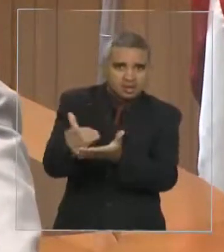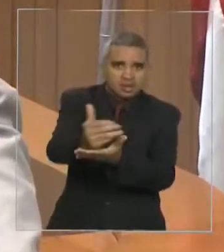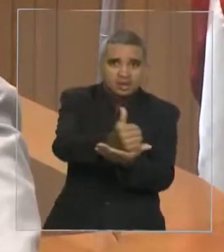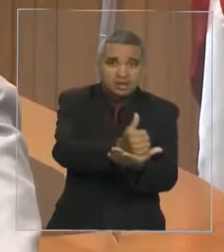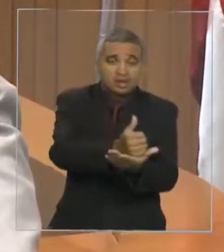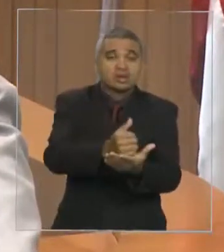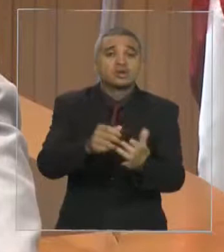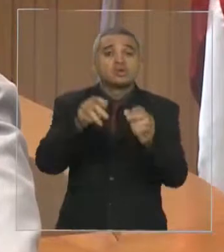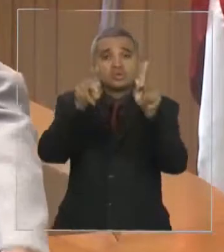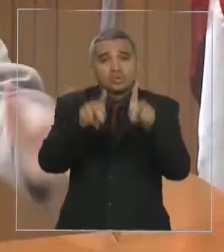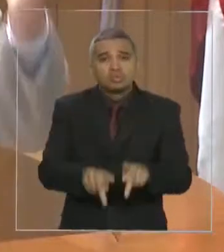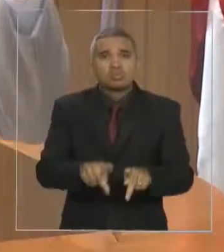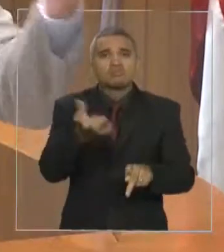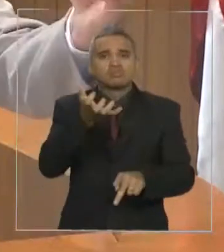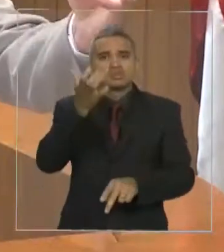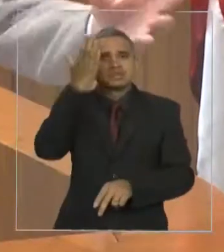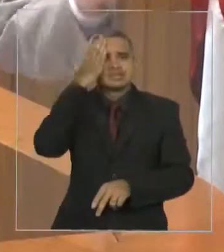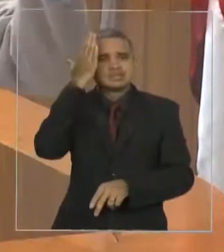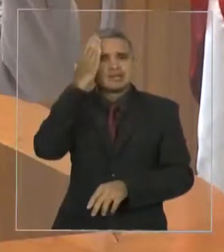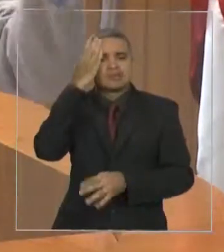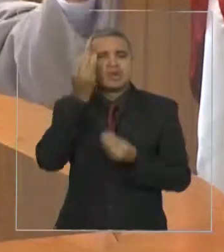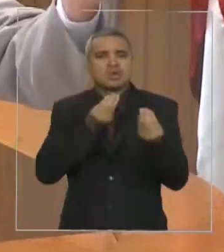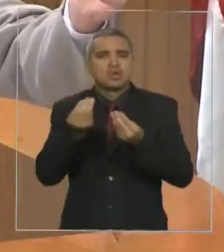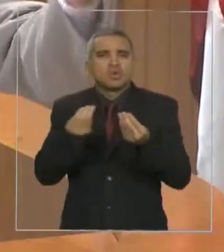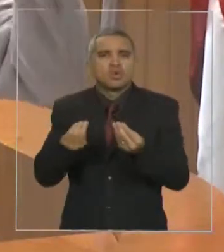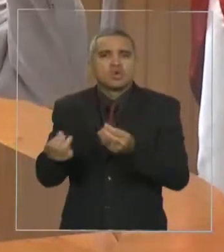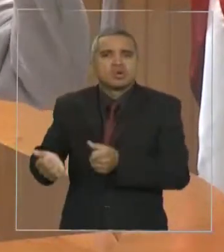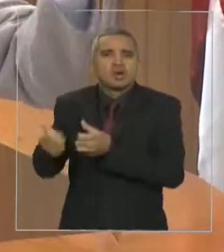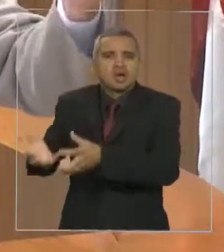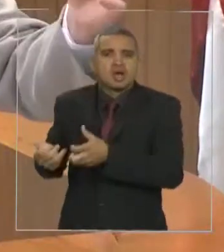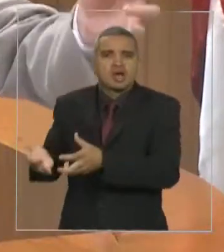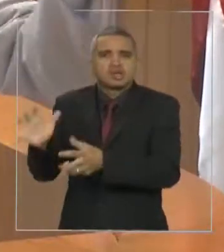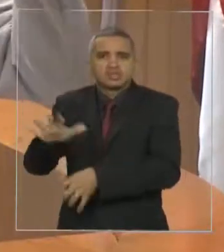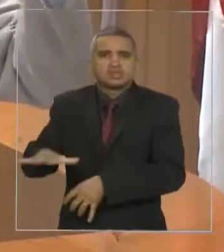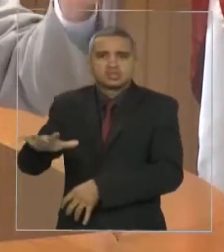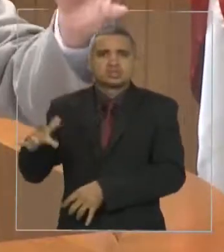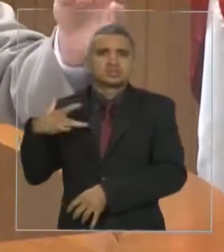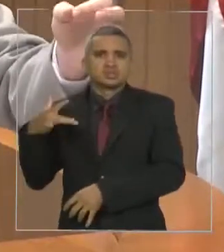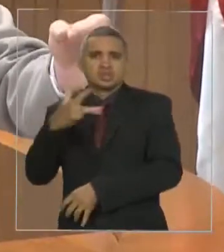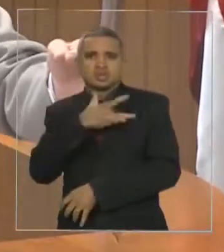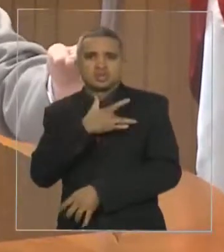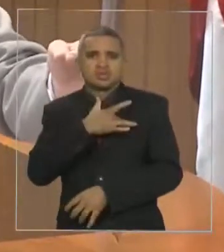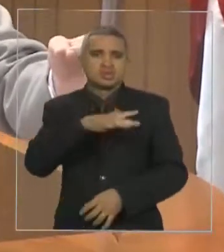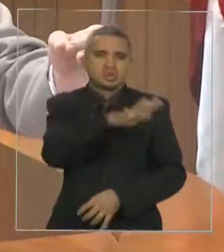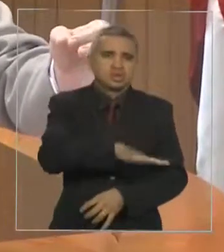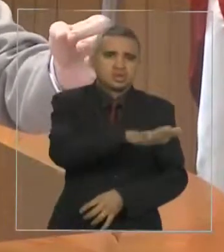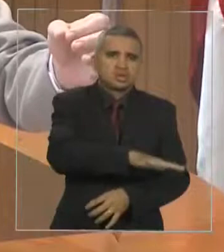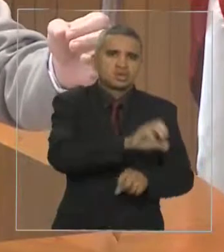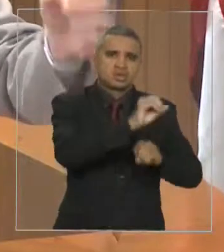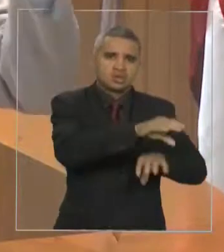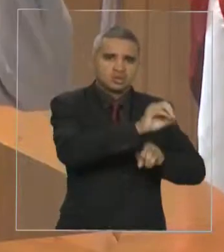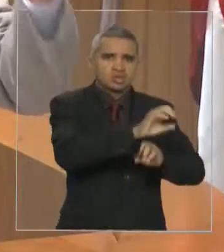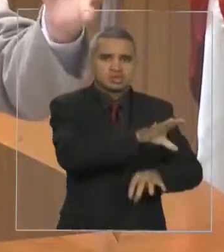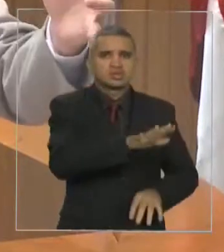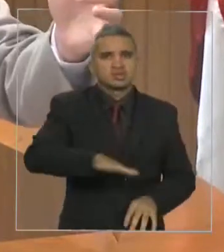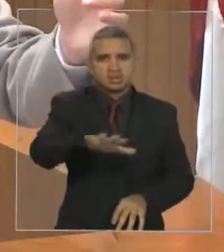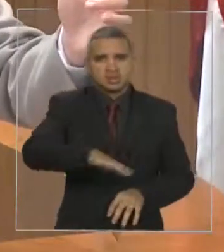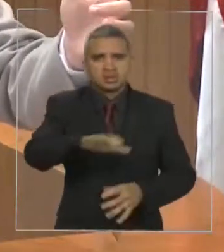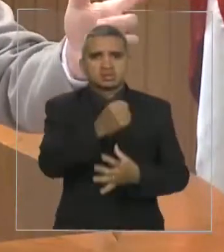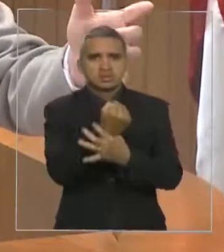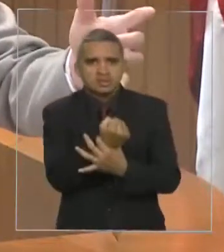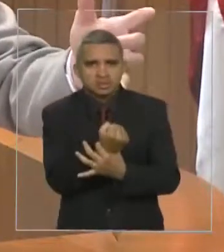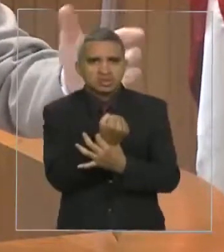gasto na área da saúde, da segurança, da infraestrutura, da educação, do